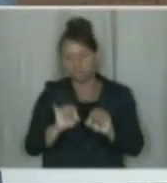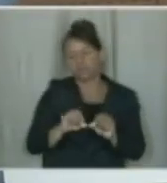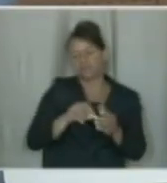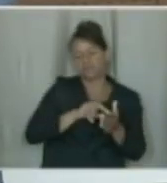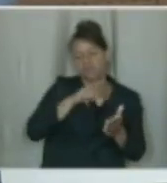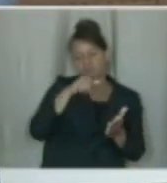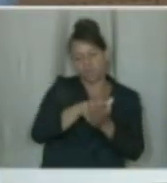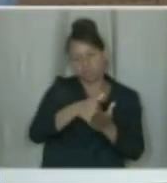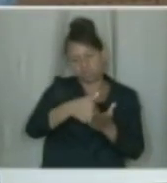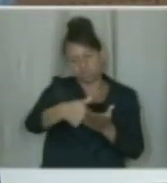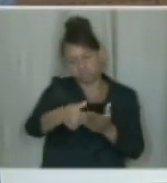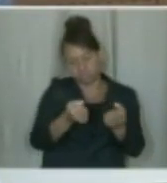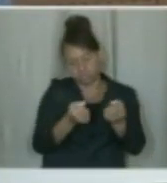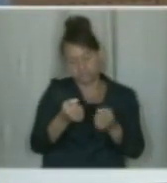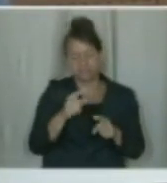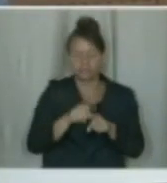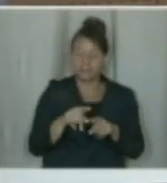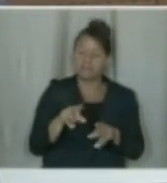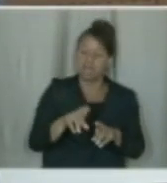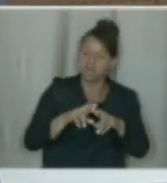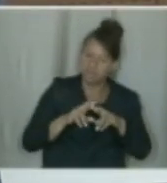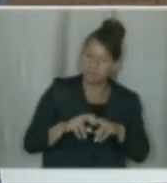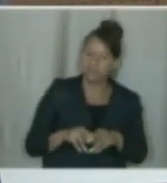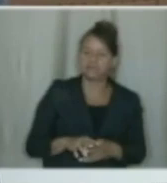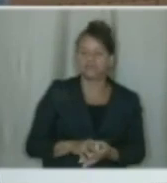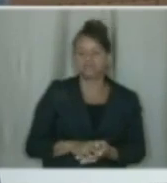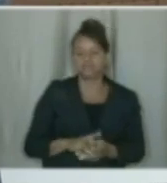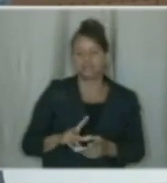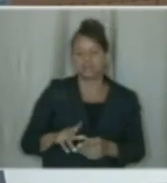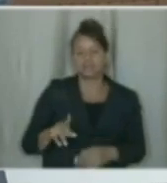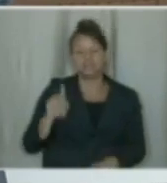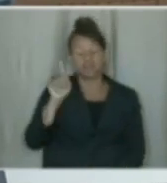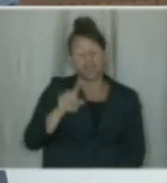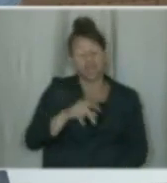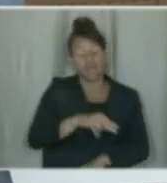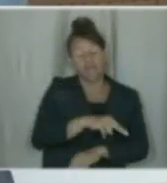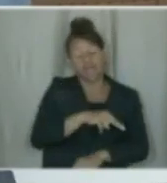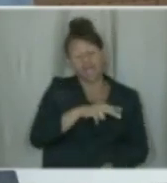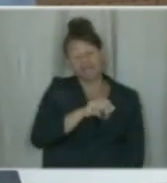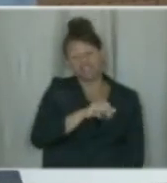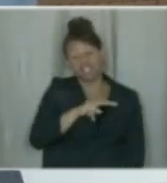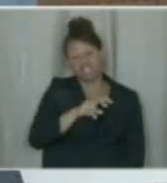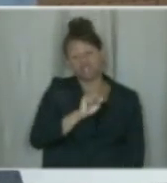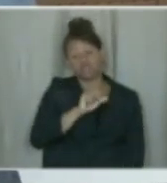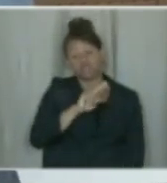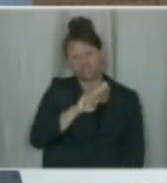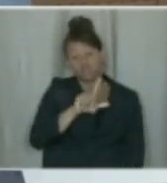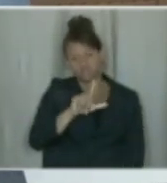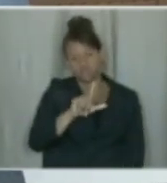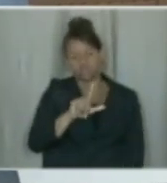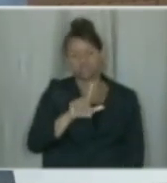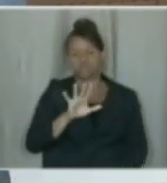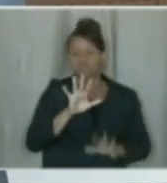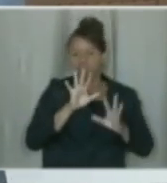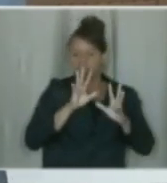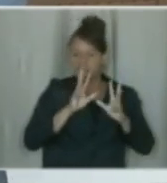Tem mais um requerimento aqui, que é a podação da Avenida Sul, Governador Cid Sampaio,